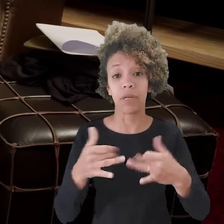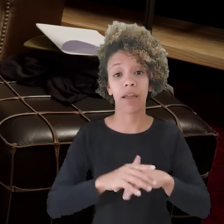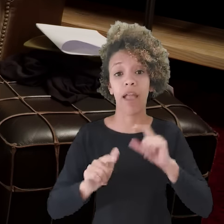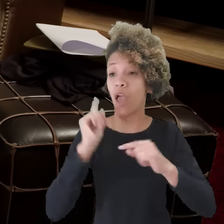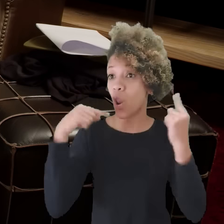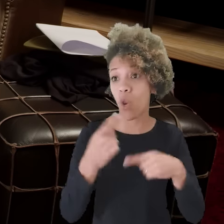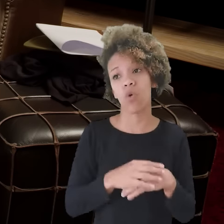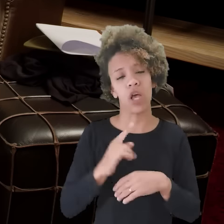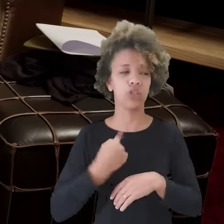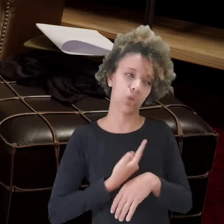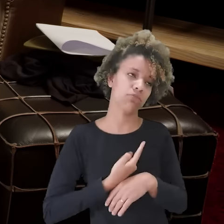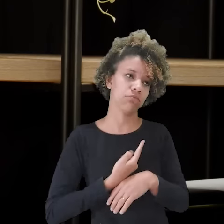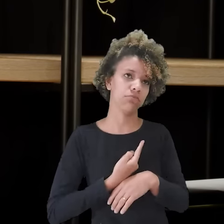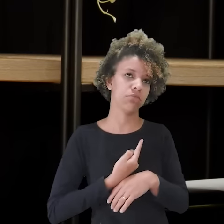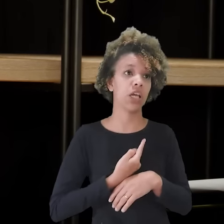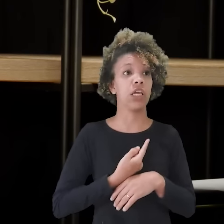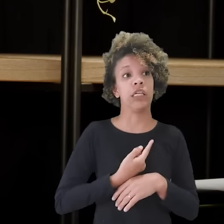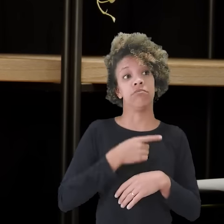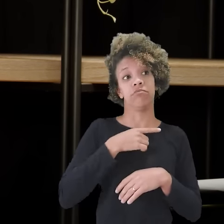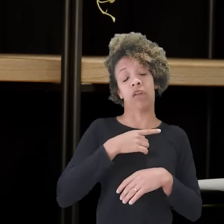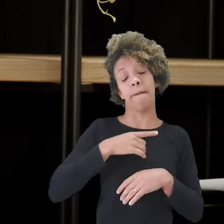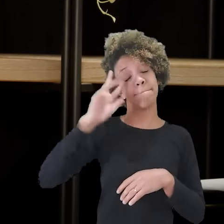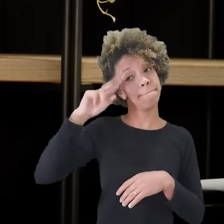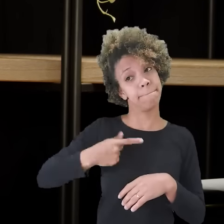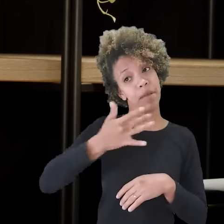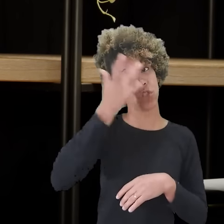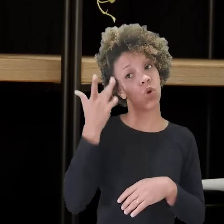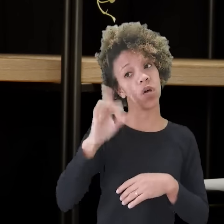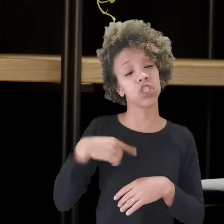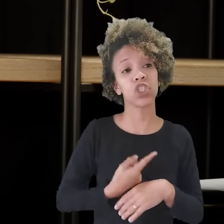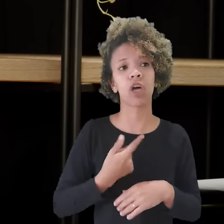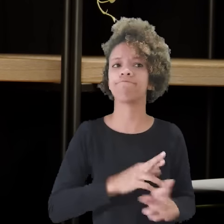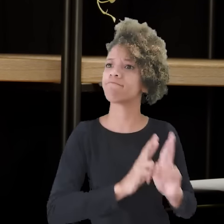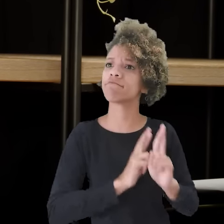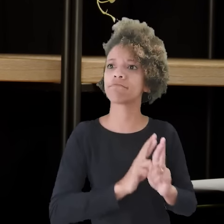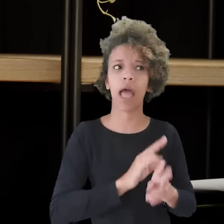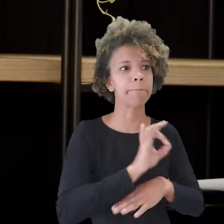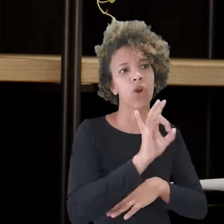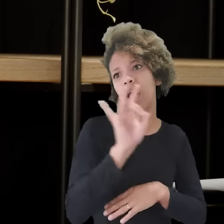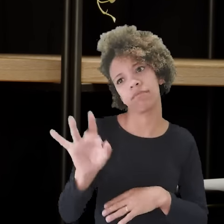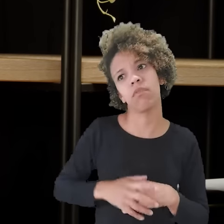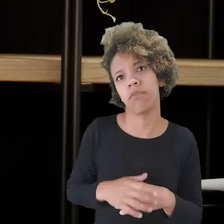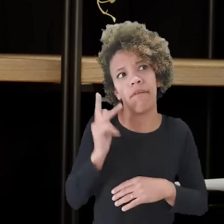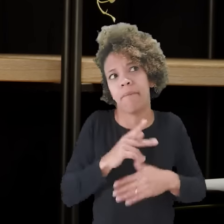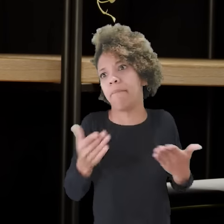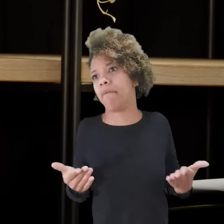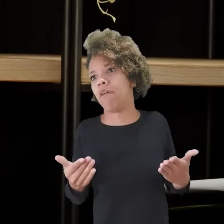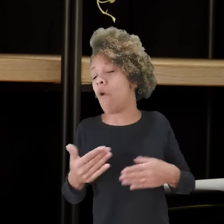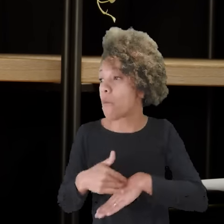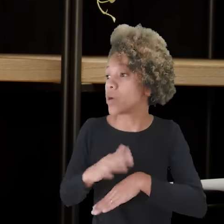e posso falar é uma parada que é muito louca embora a gente seja indivíduo a gente torce muito pelo outro assim